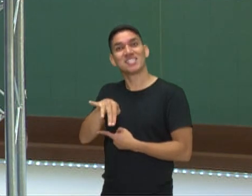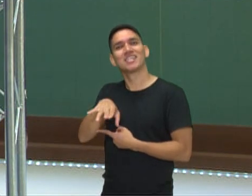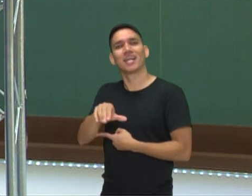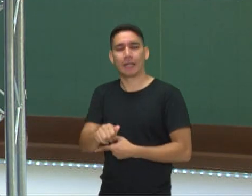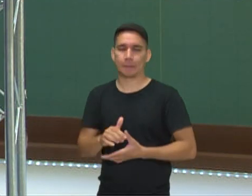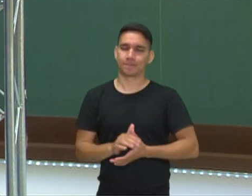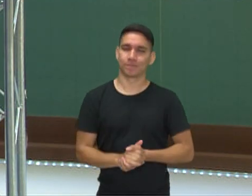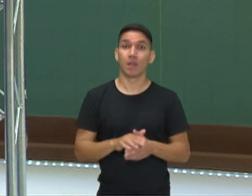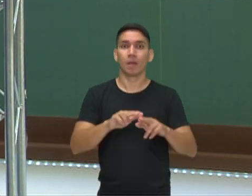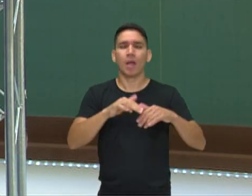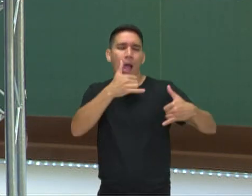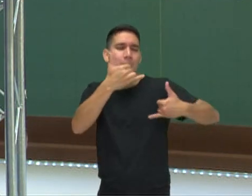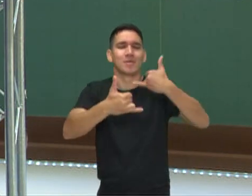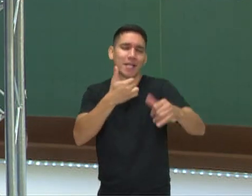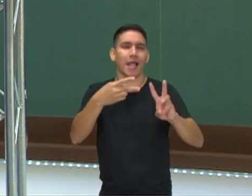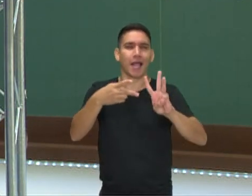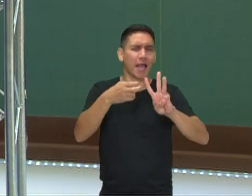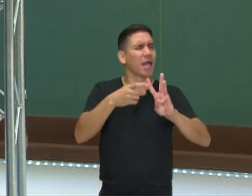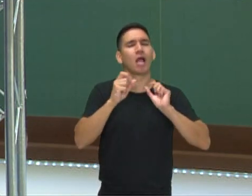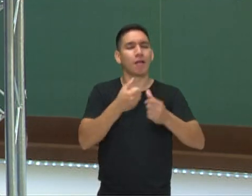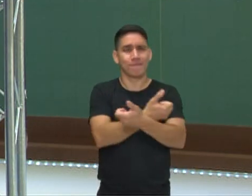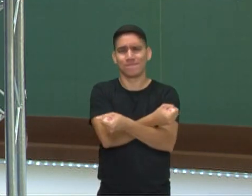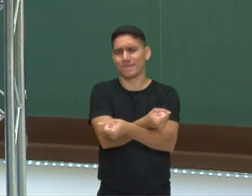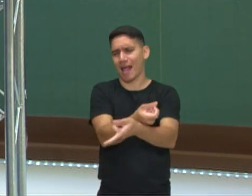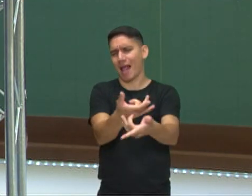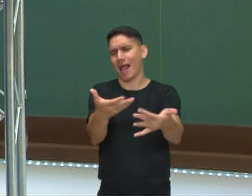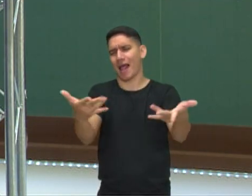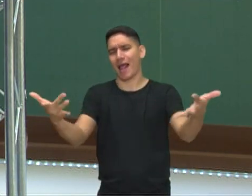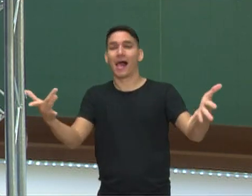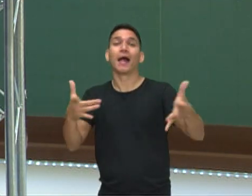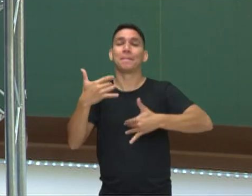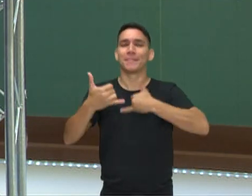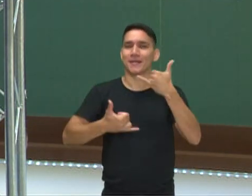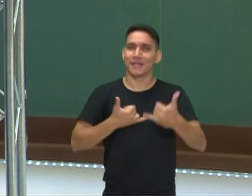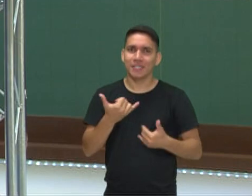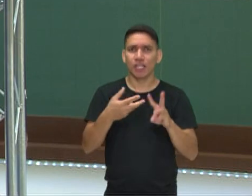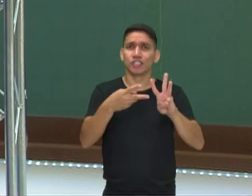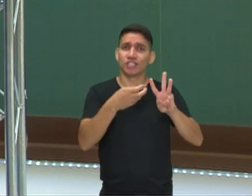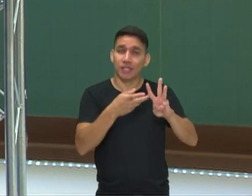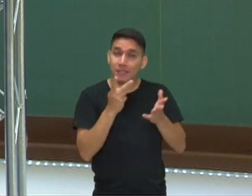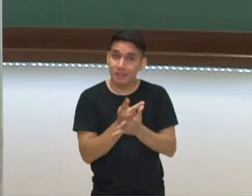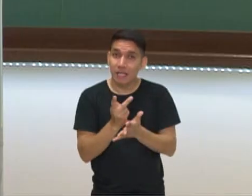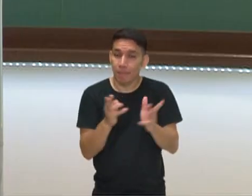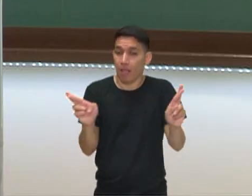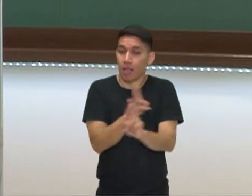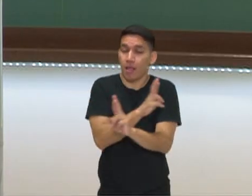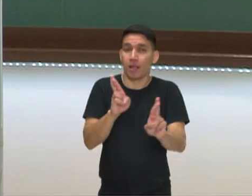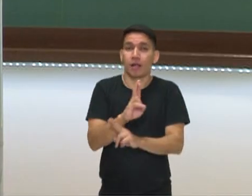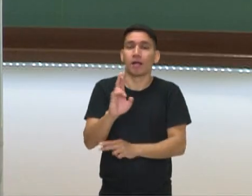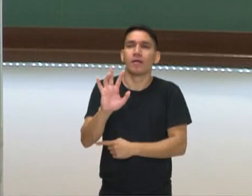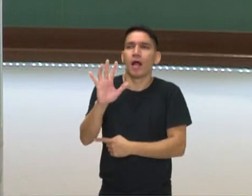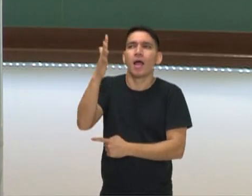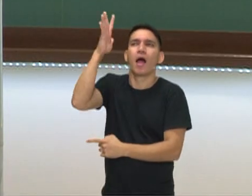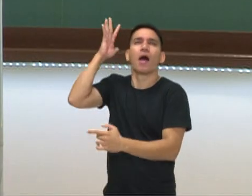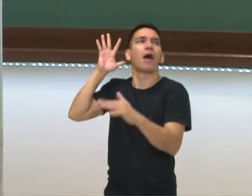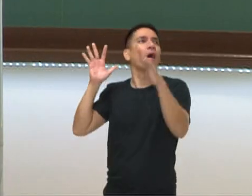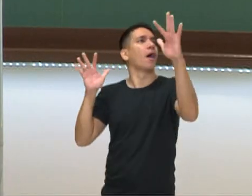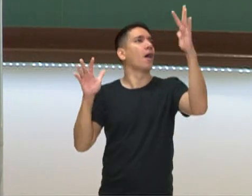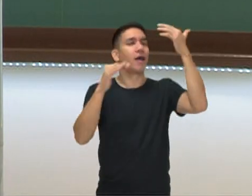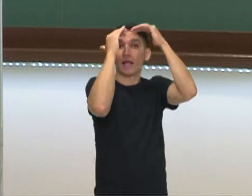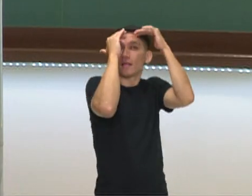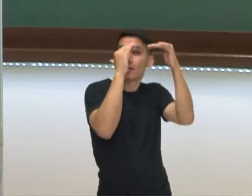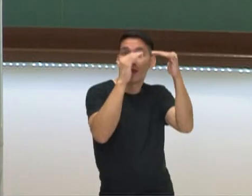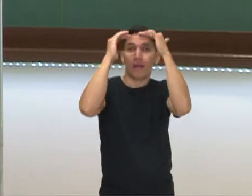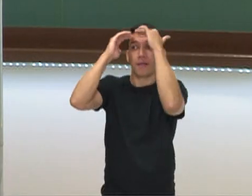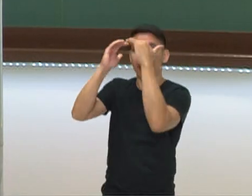As brincadeiras indígenas, né? Então tem várias brincadeiras indígenas sempre se relacionando com a natureza, com o maior respeito,